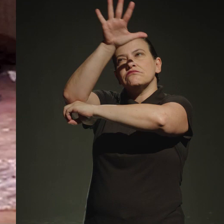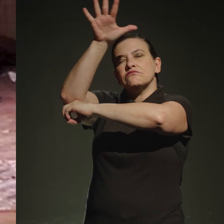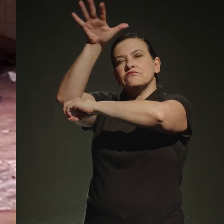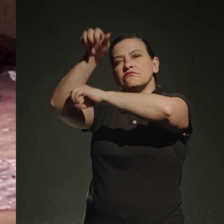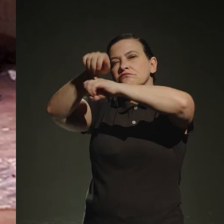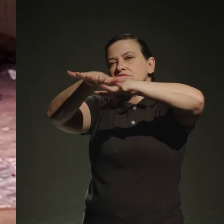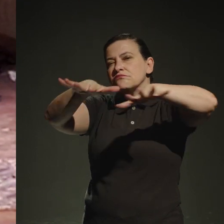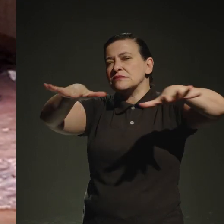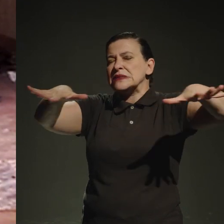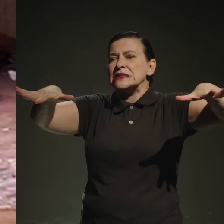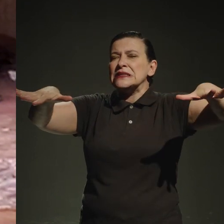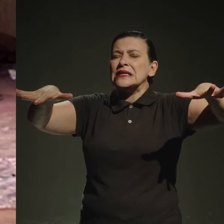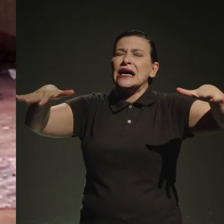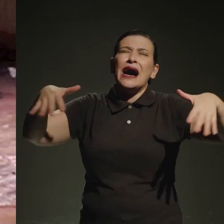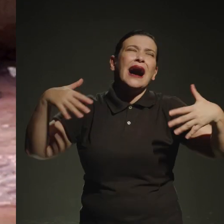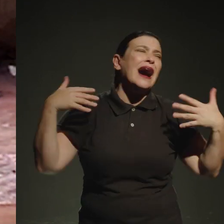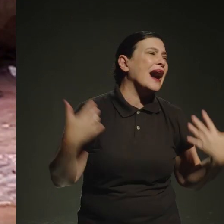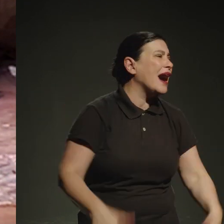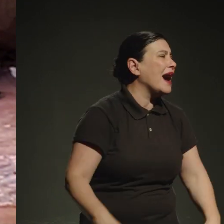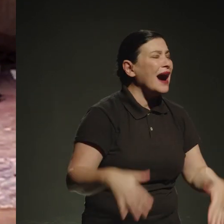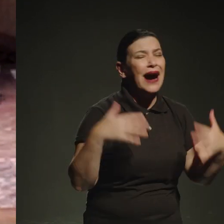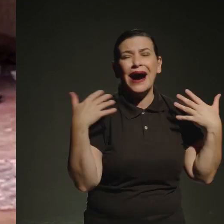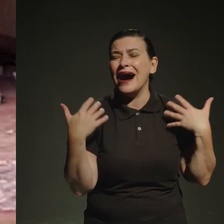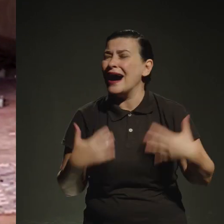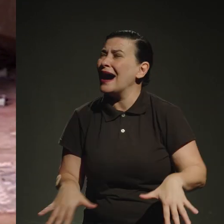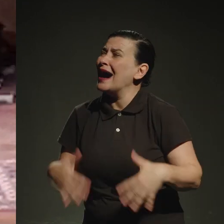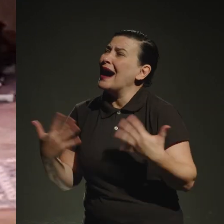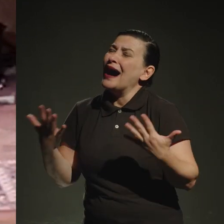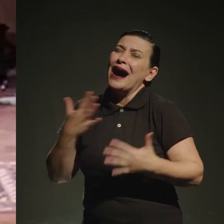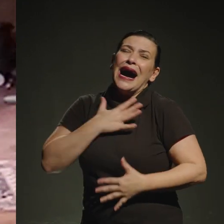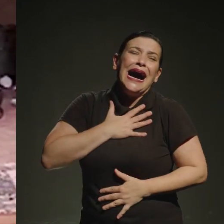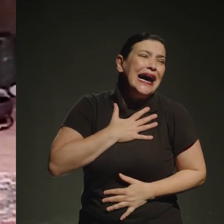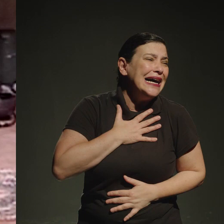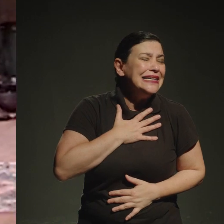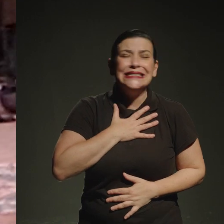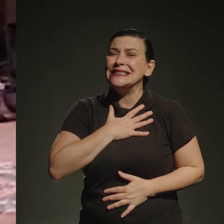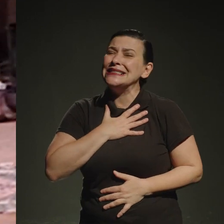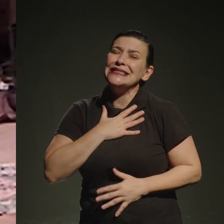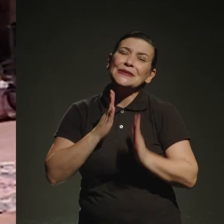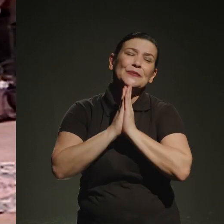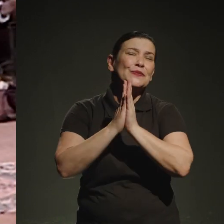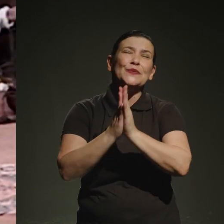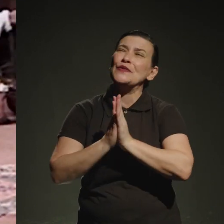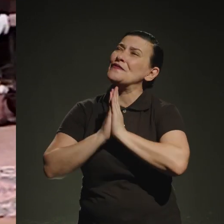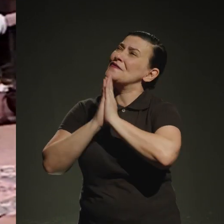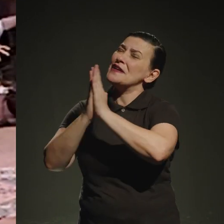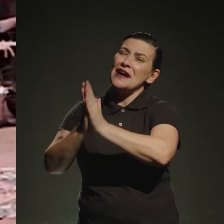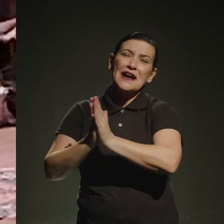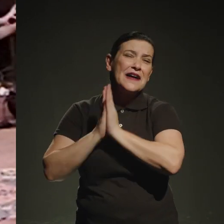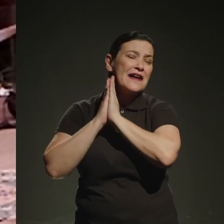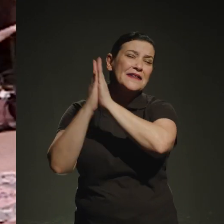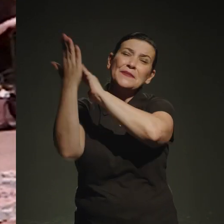não! Na minha própria pele, não! Por piedade, senhor pai! Já se foram